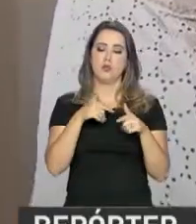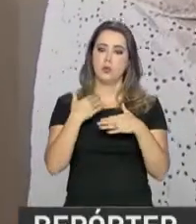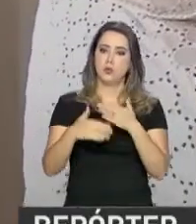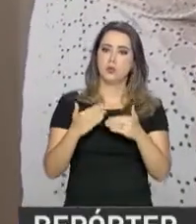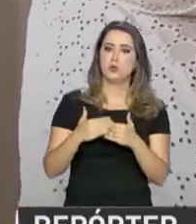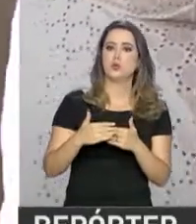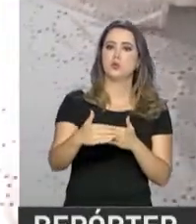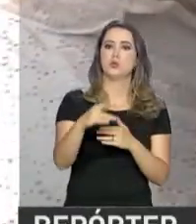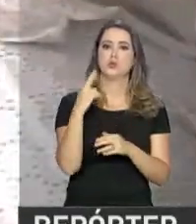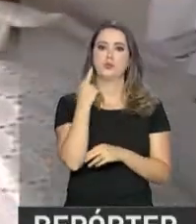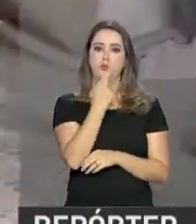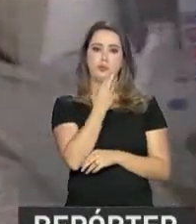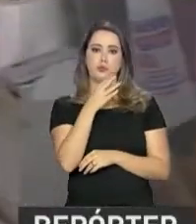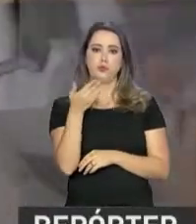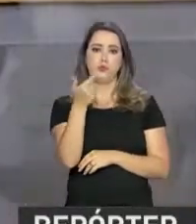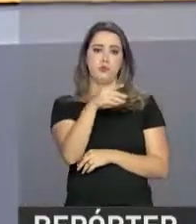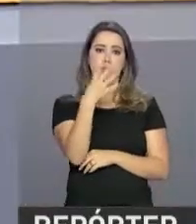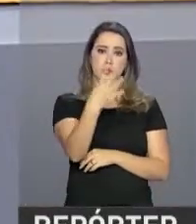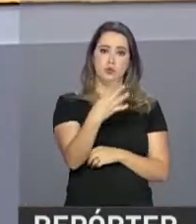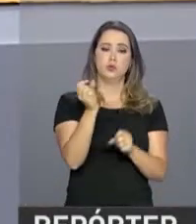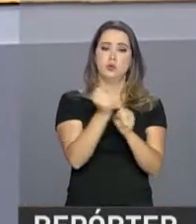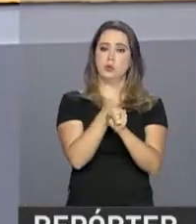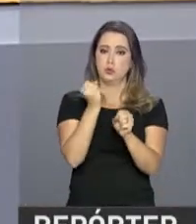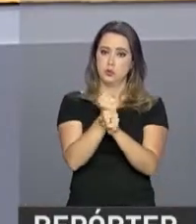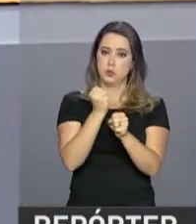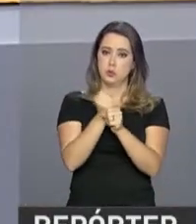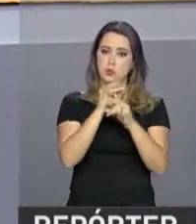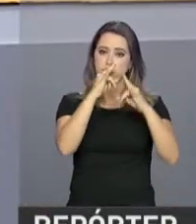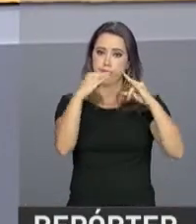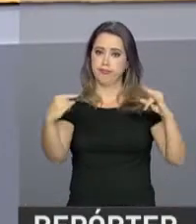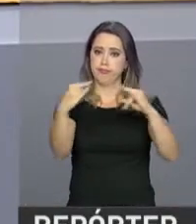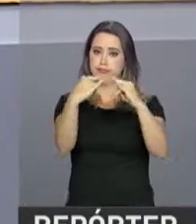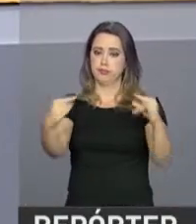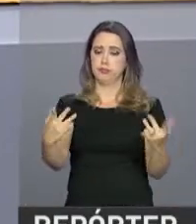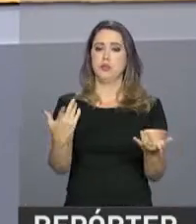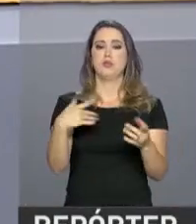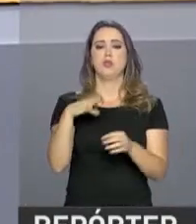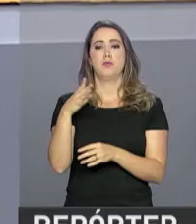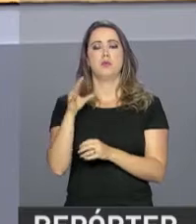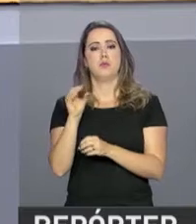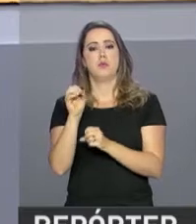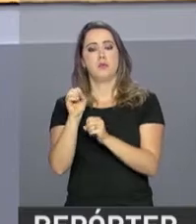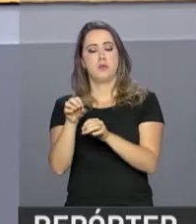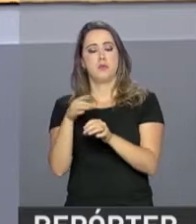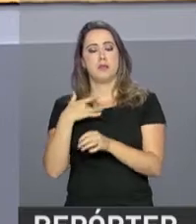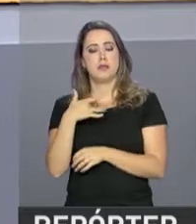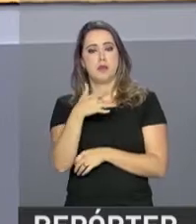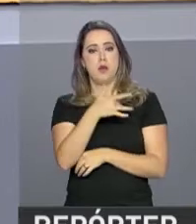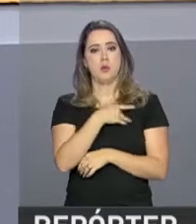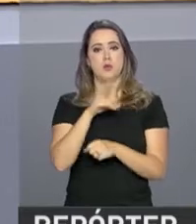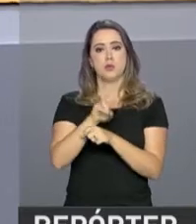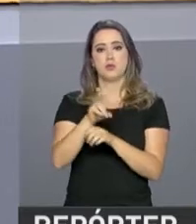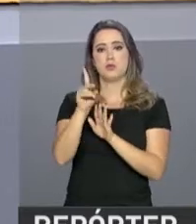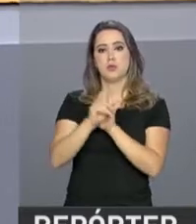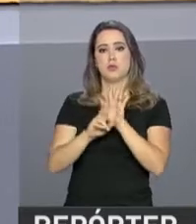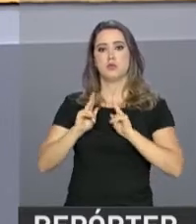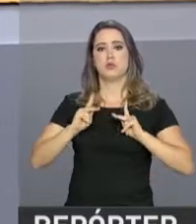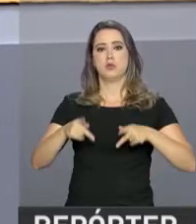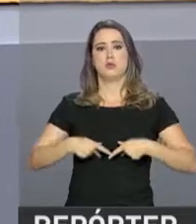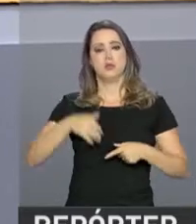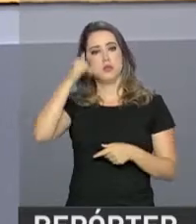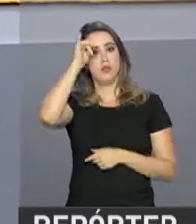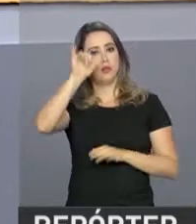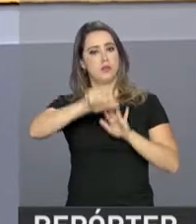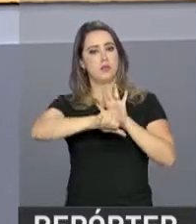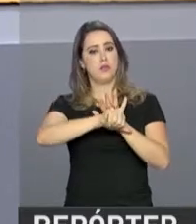outros 4 estão sendo construídos. Além disso, o governo coordena ações de saúde, proteção aos direitos humanos e combate a crimes